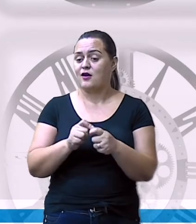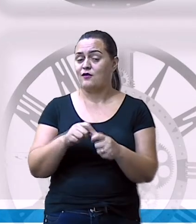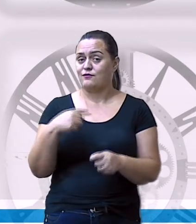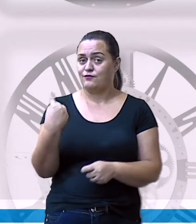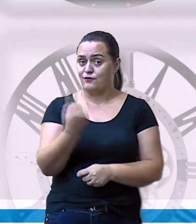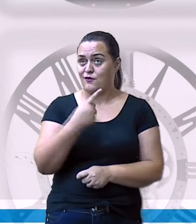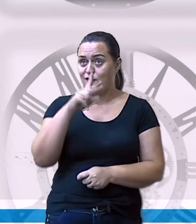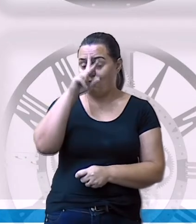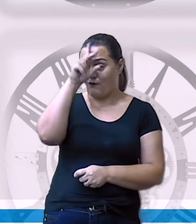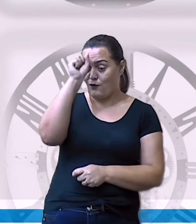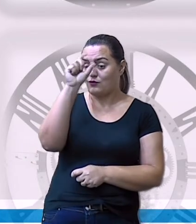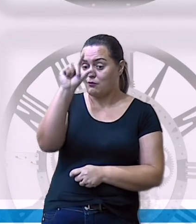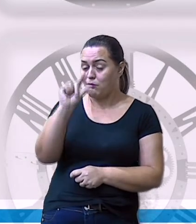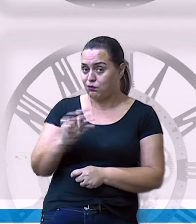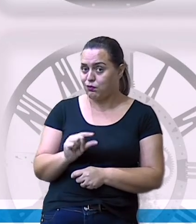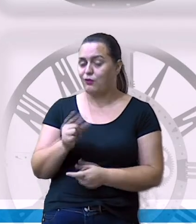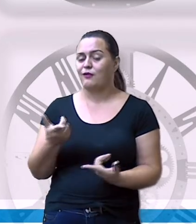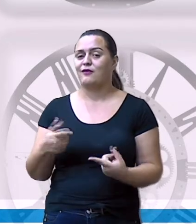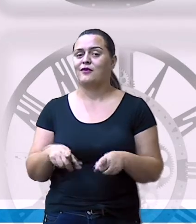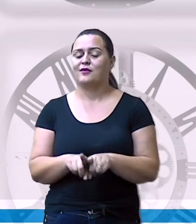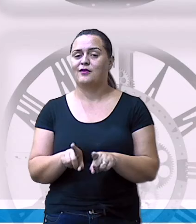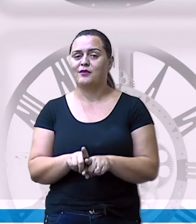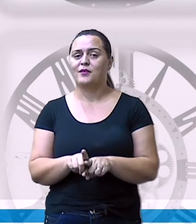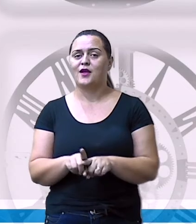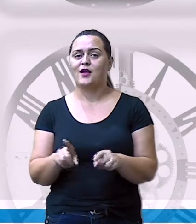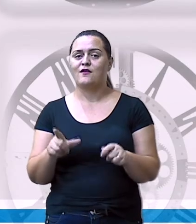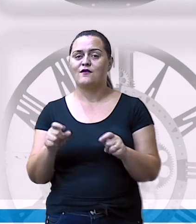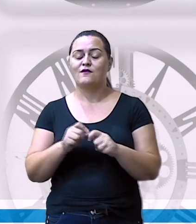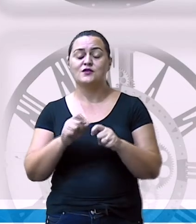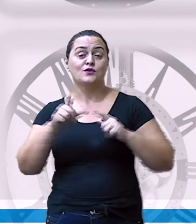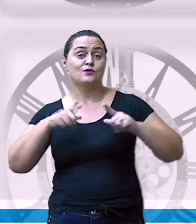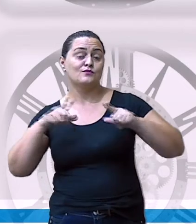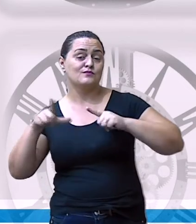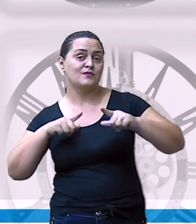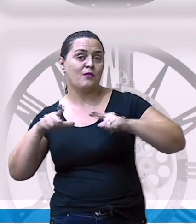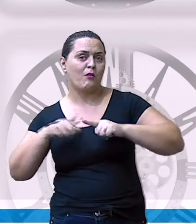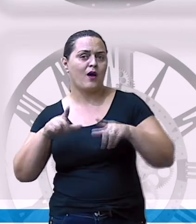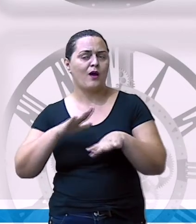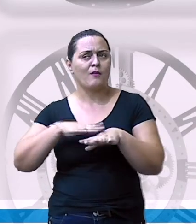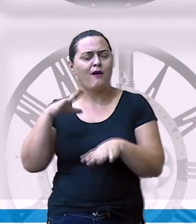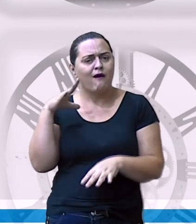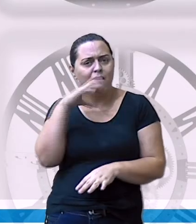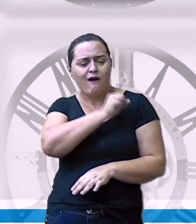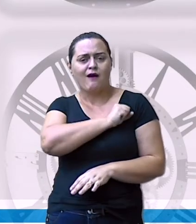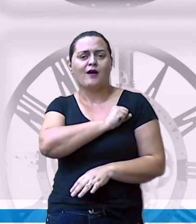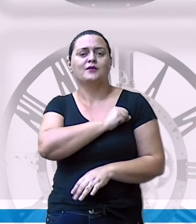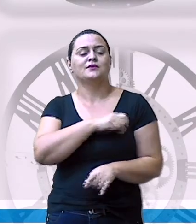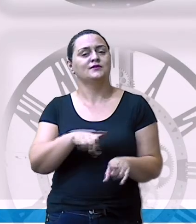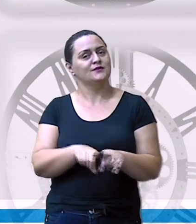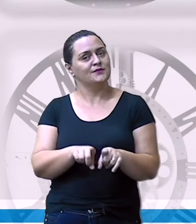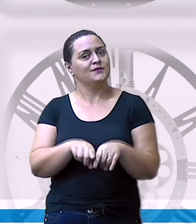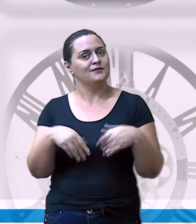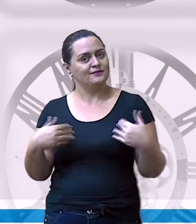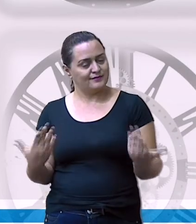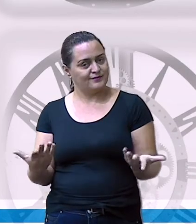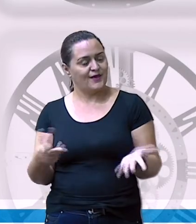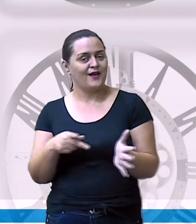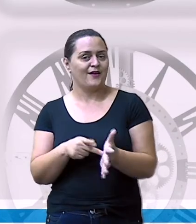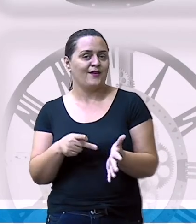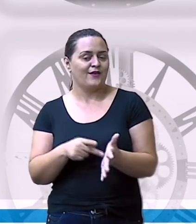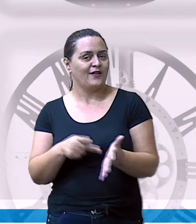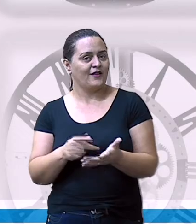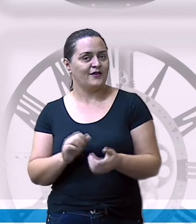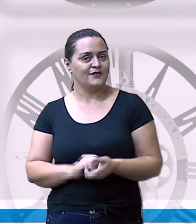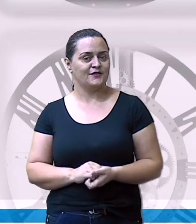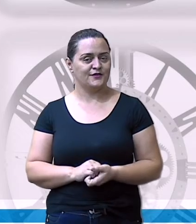Você também vai conseguir realizar melhor as tarefas lá da plataforma. E aí, você já sabe